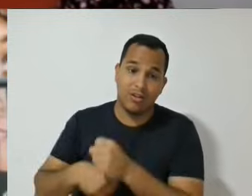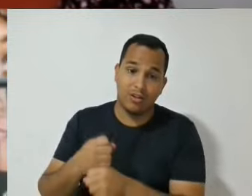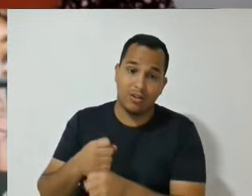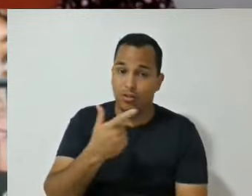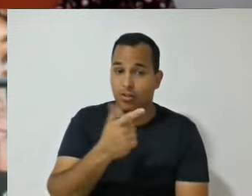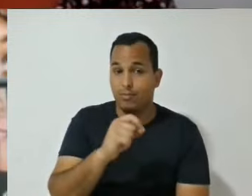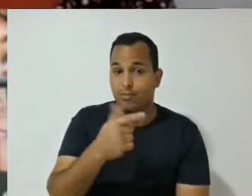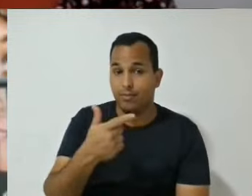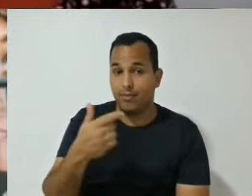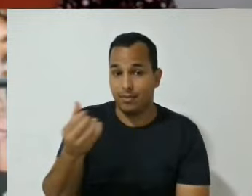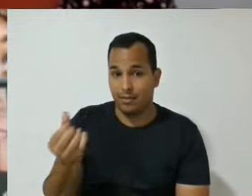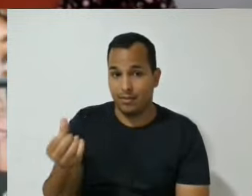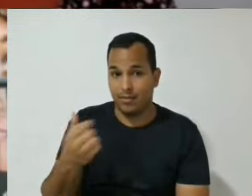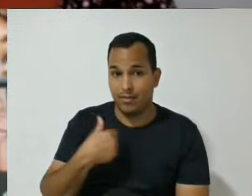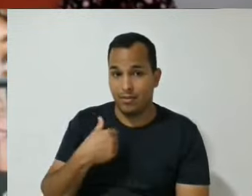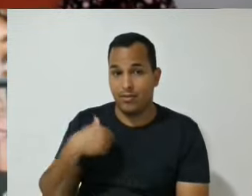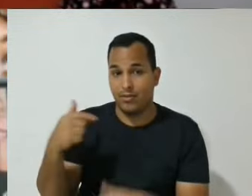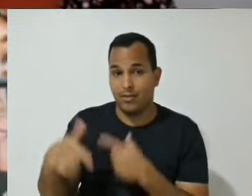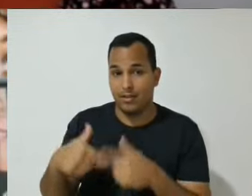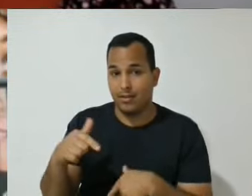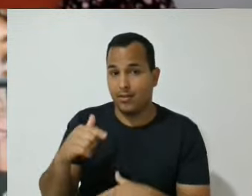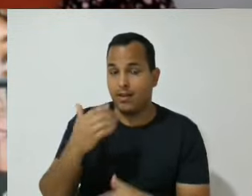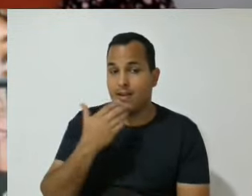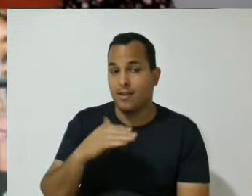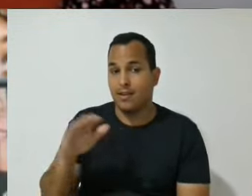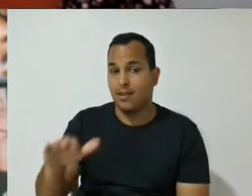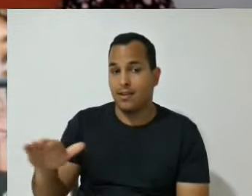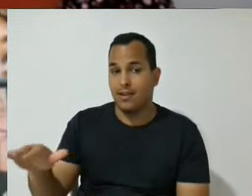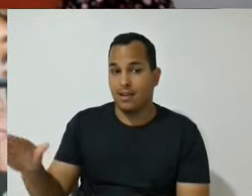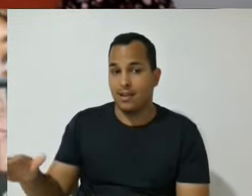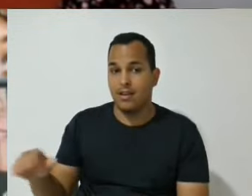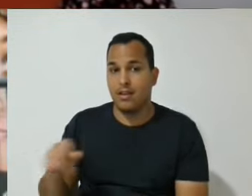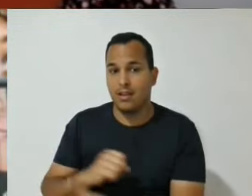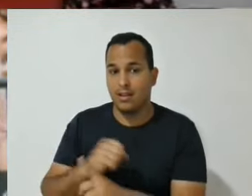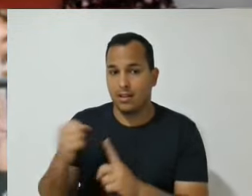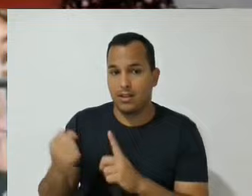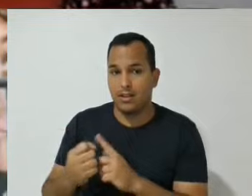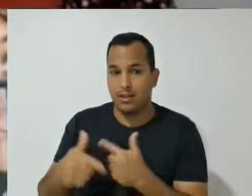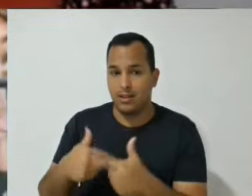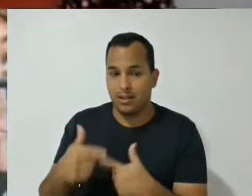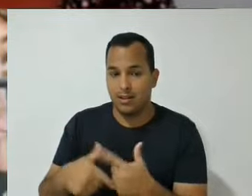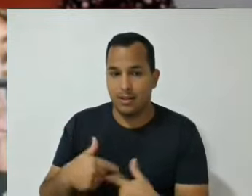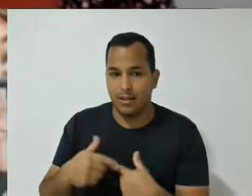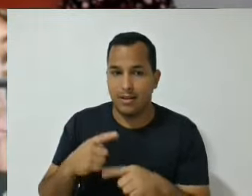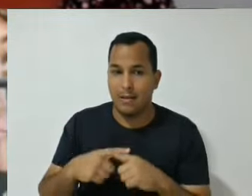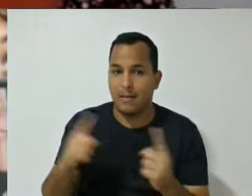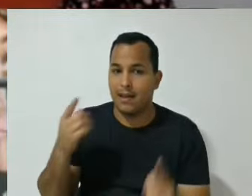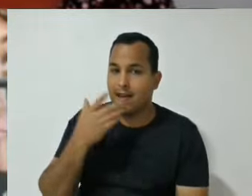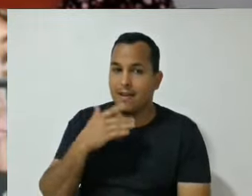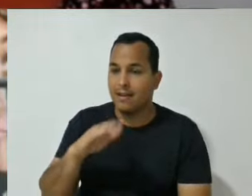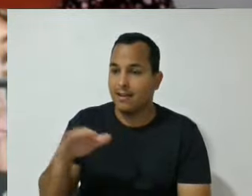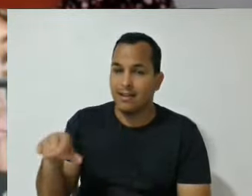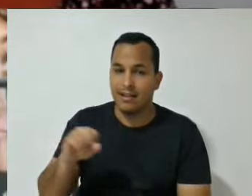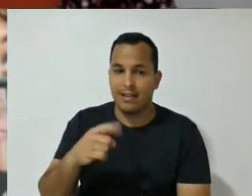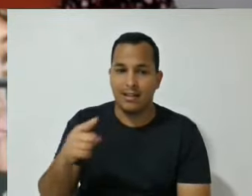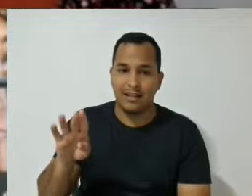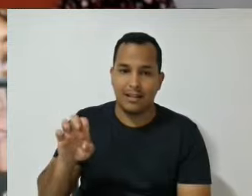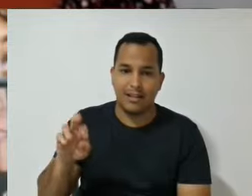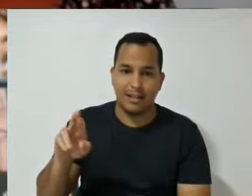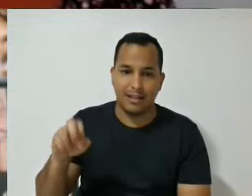anos que eu faço um trabalho com crianças, um trabalho social. Mas as crianças do São Bernardo, elas eram diferenciadas.